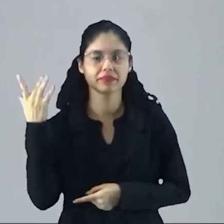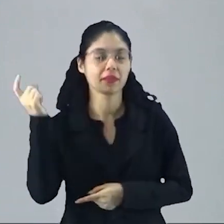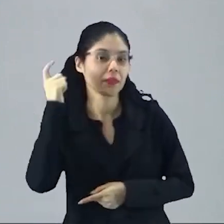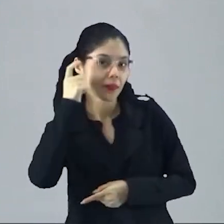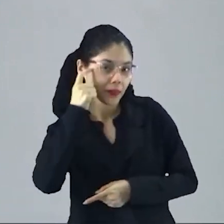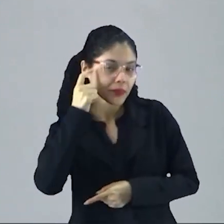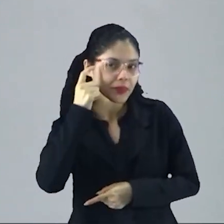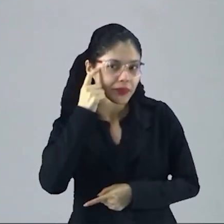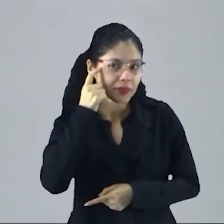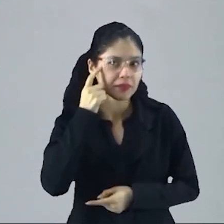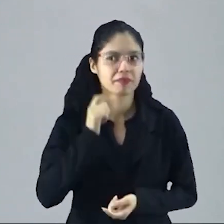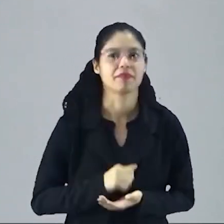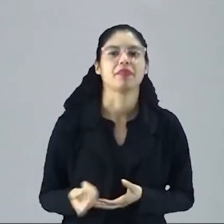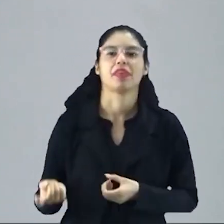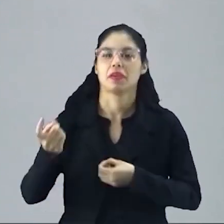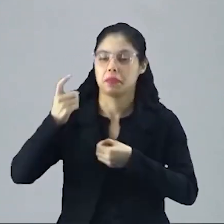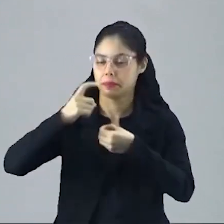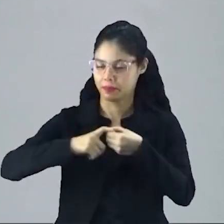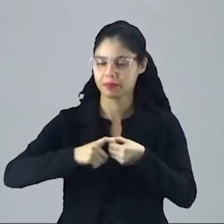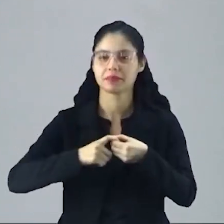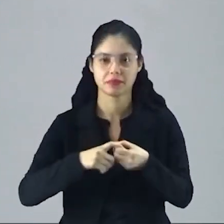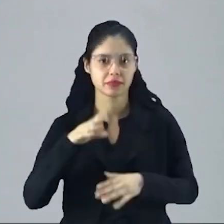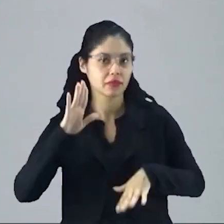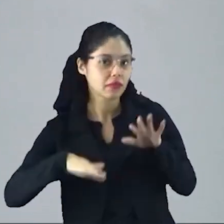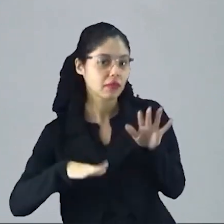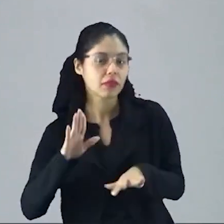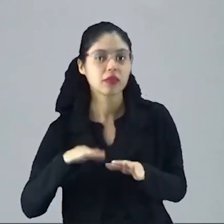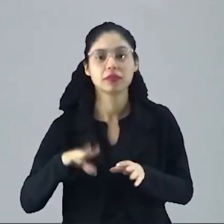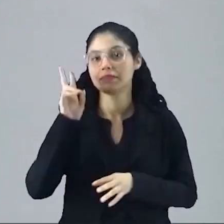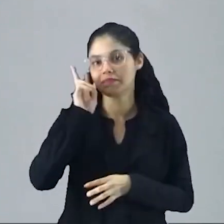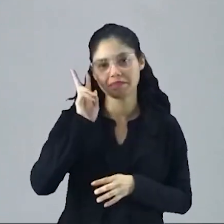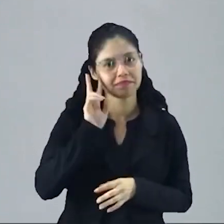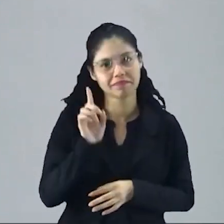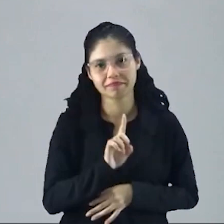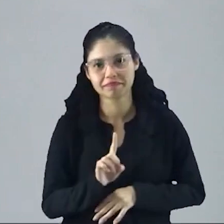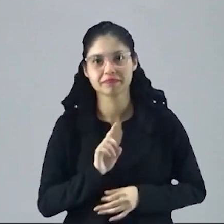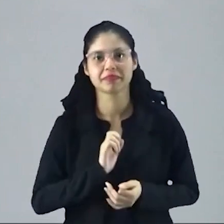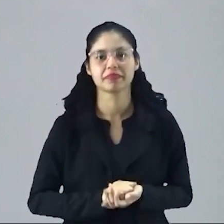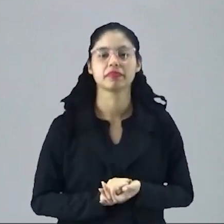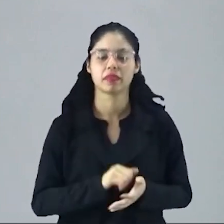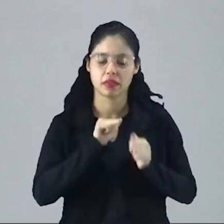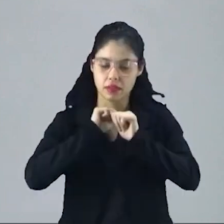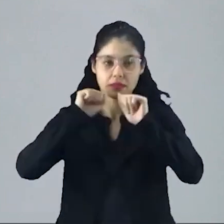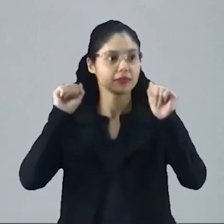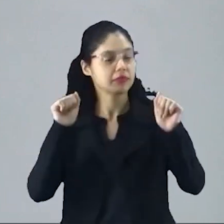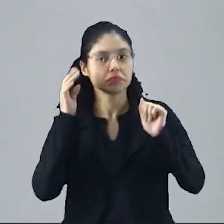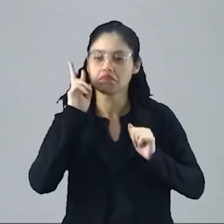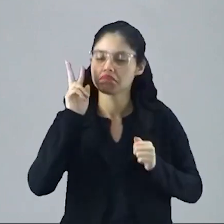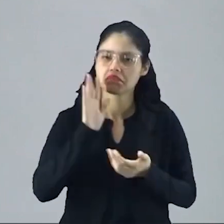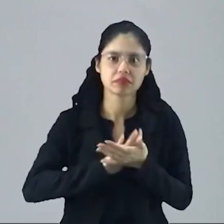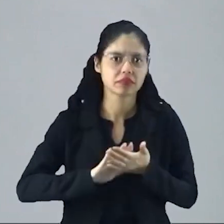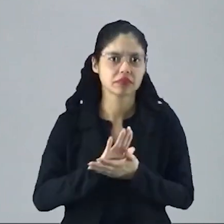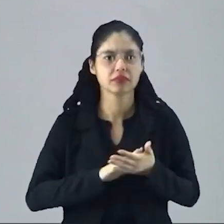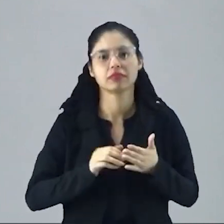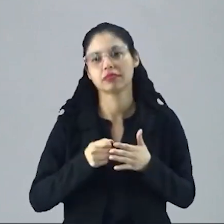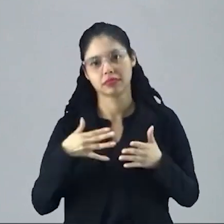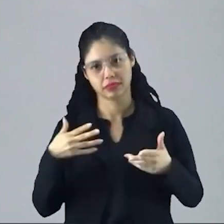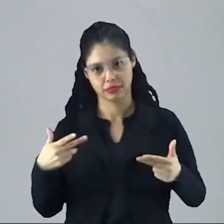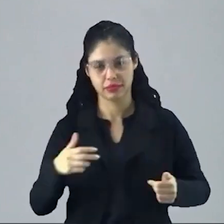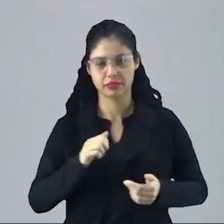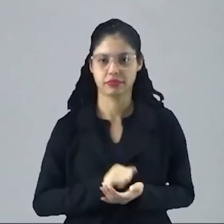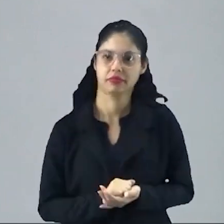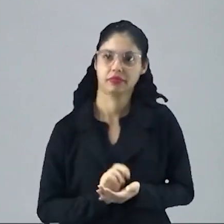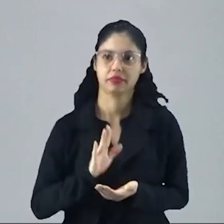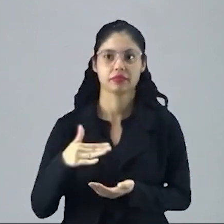seu subconsciente e voltam, e muitas vezes a gente nem lembra, né? Às vezes a gente acorda do sonho e não lembra muita coisa do que